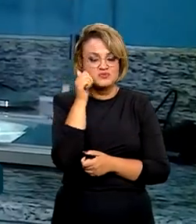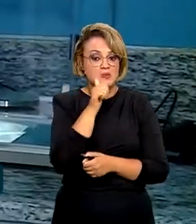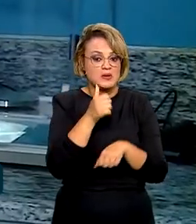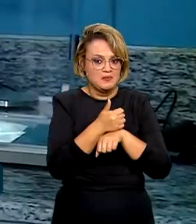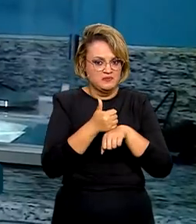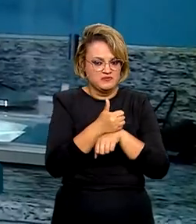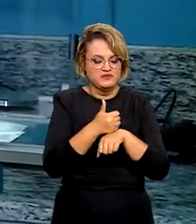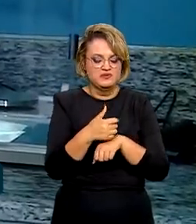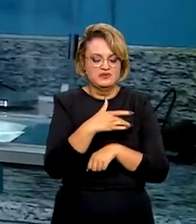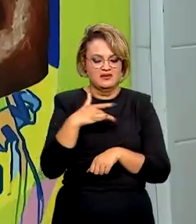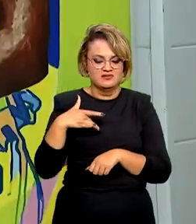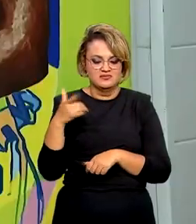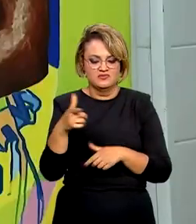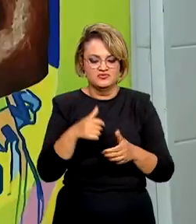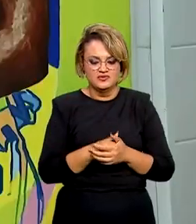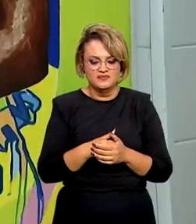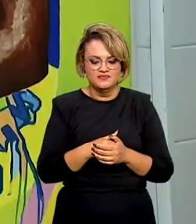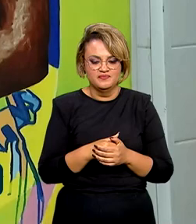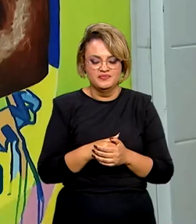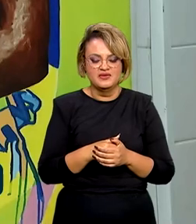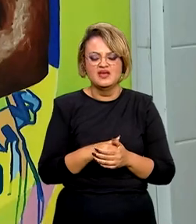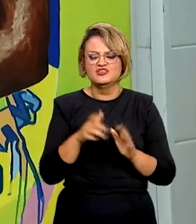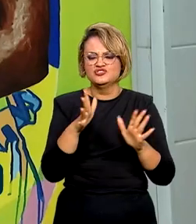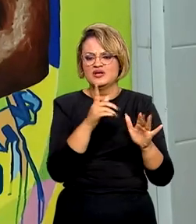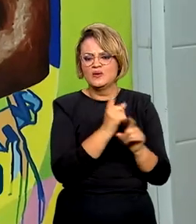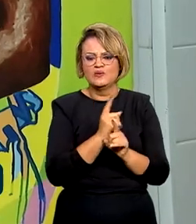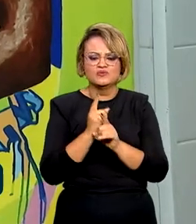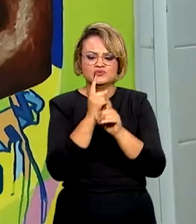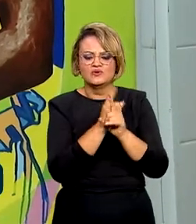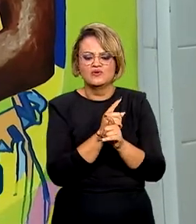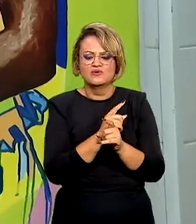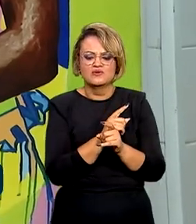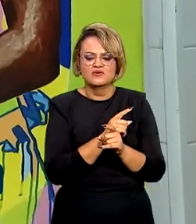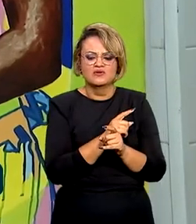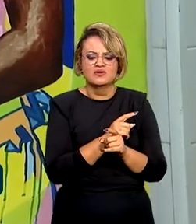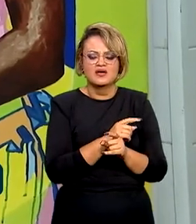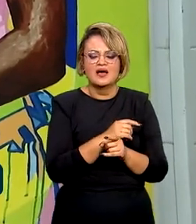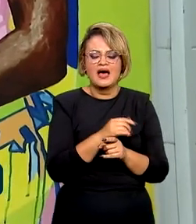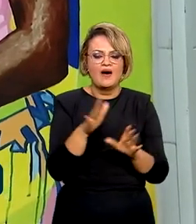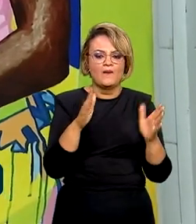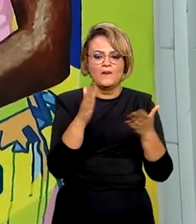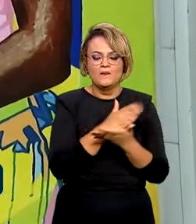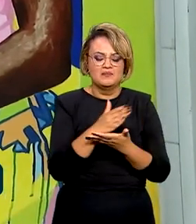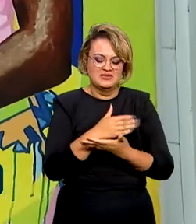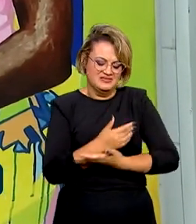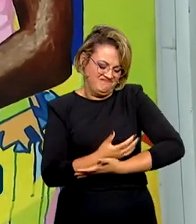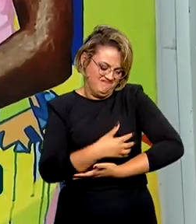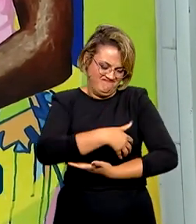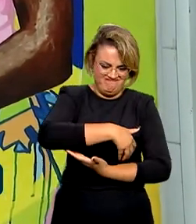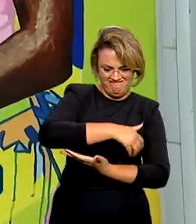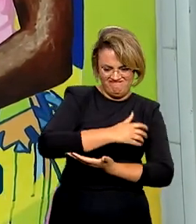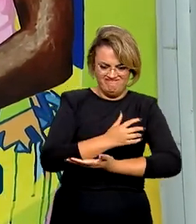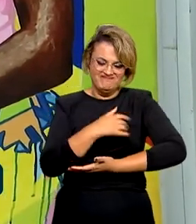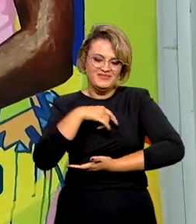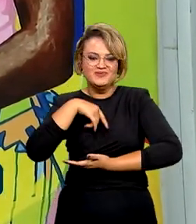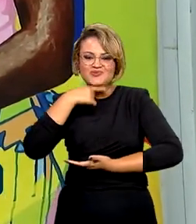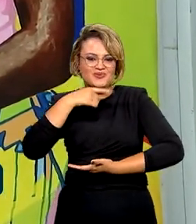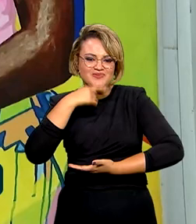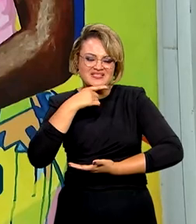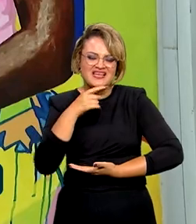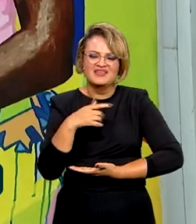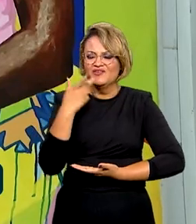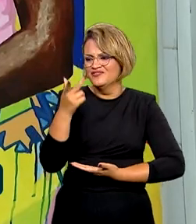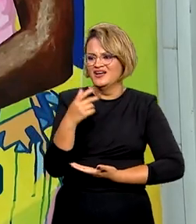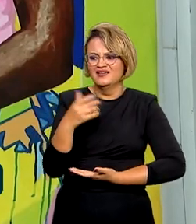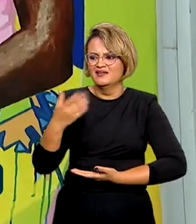saúde da maternidade. Recebemos casos várias vezes de mães que não conseguem posicionar devidamente o bebê, ou mães que reclamam que o